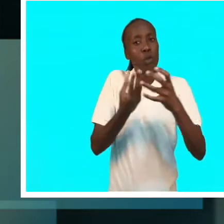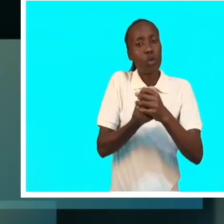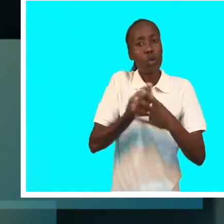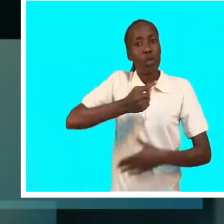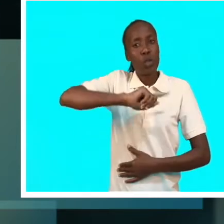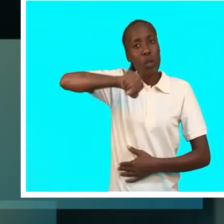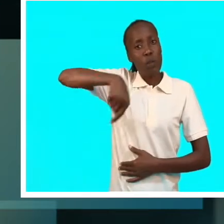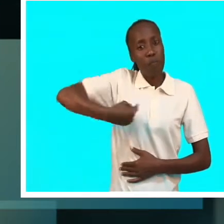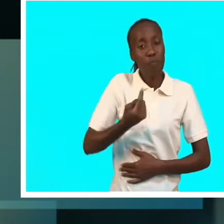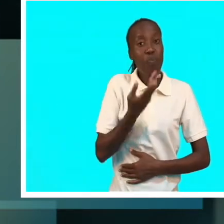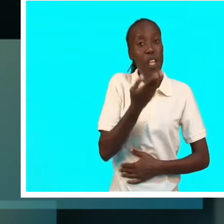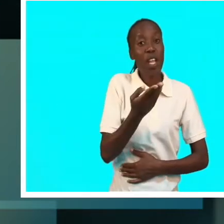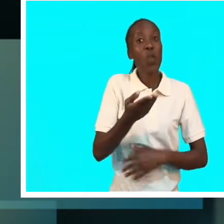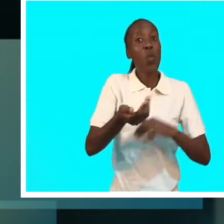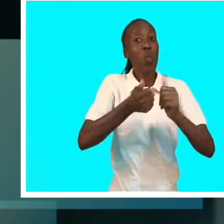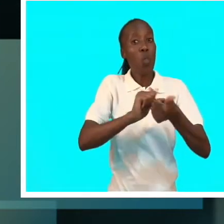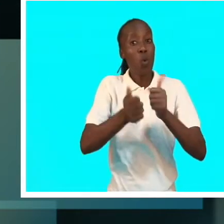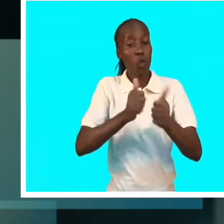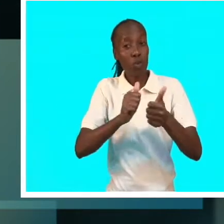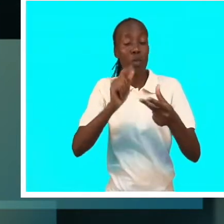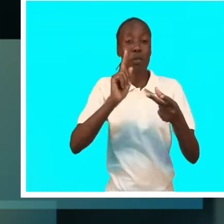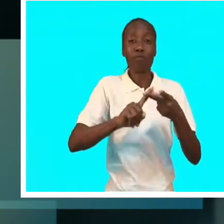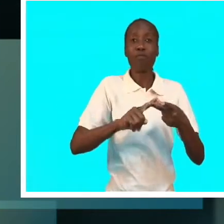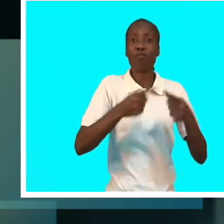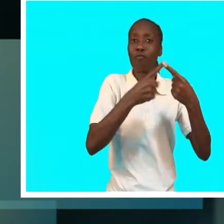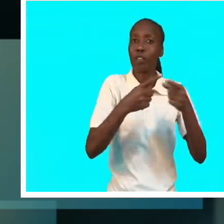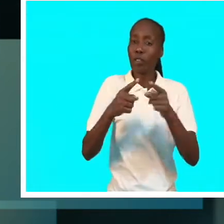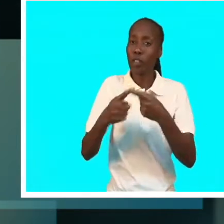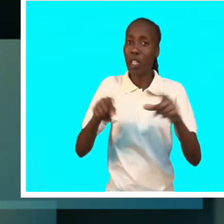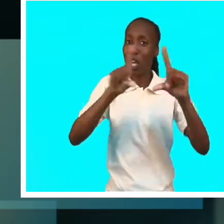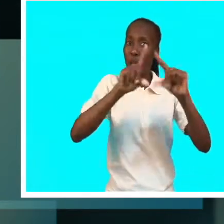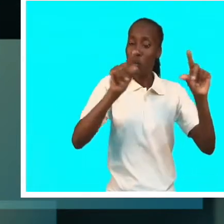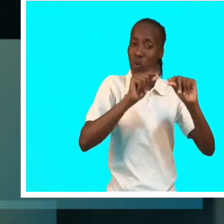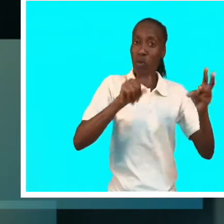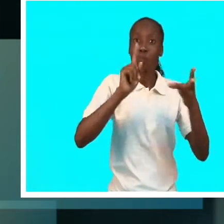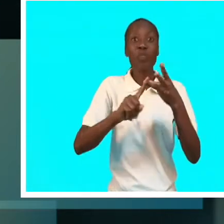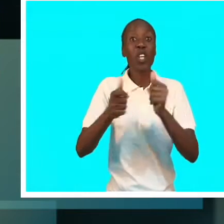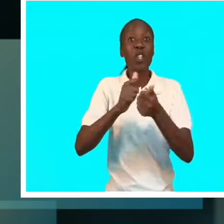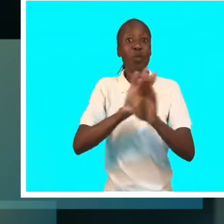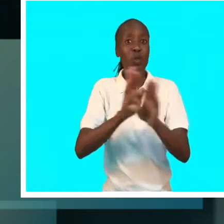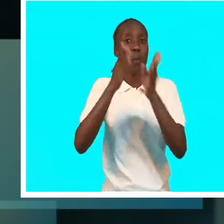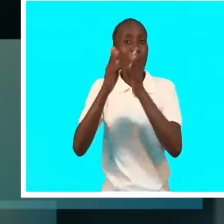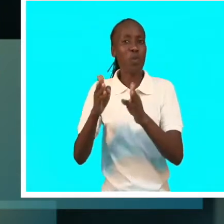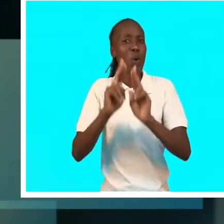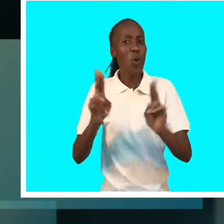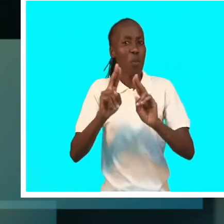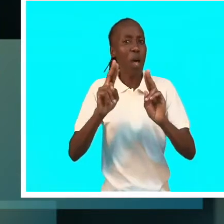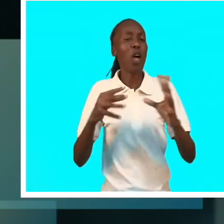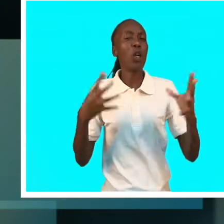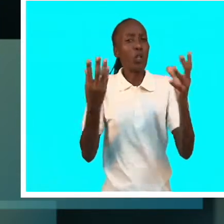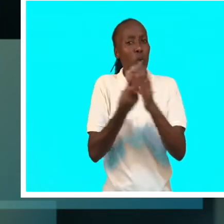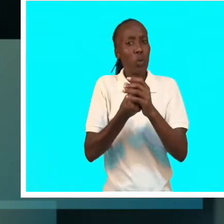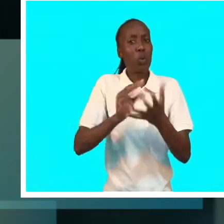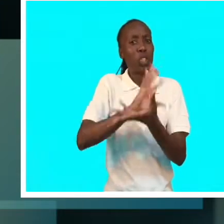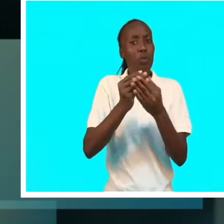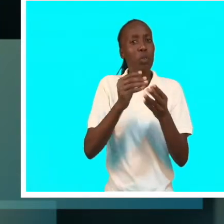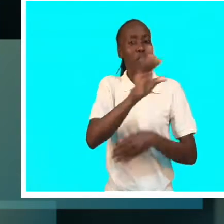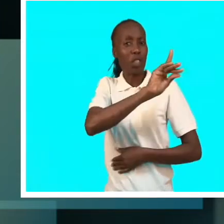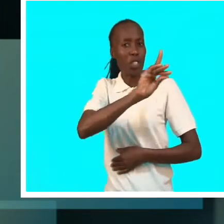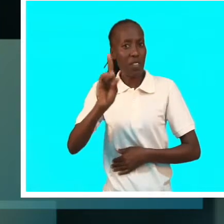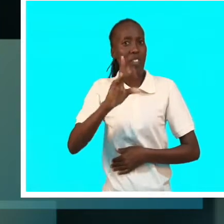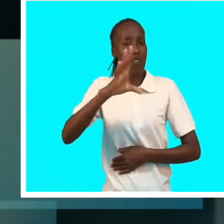nas atividades esportivas, nos lazeres. O desporto não é para pessoas normais, o desporto